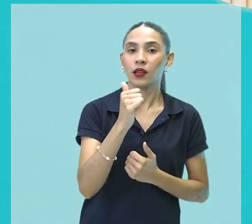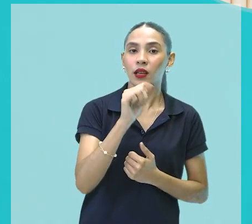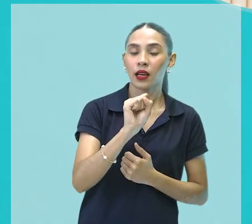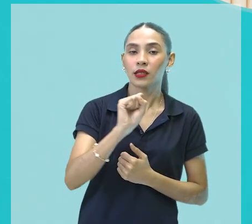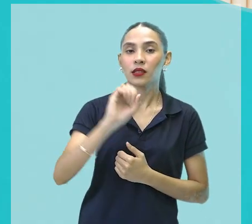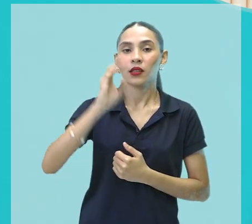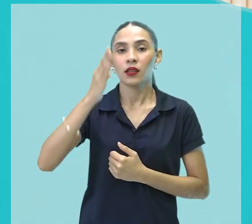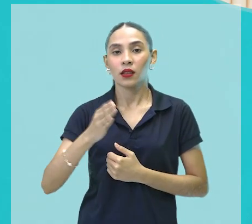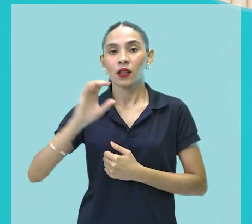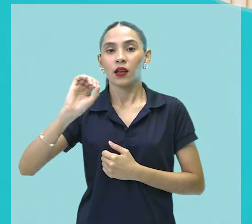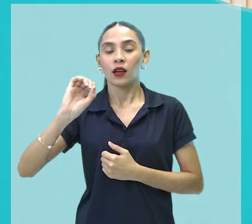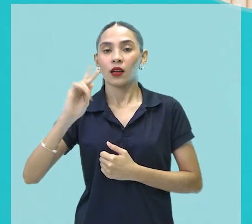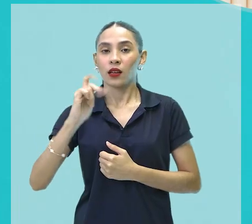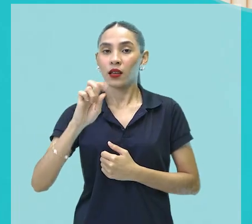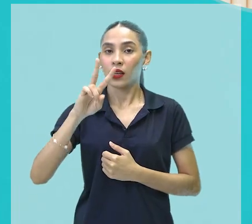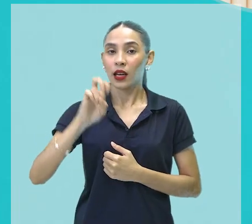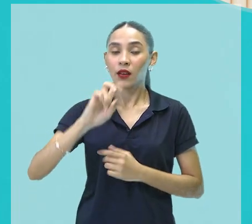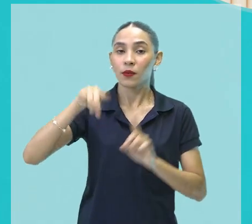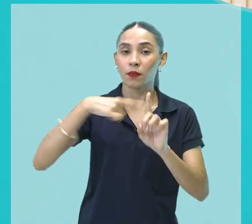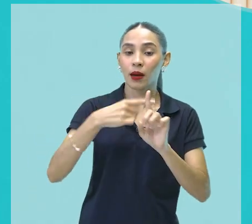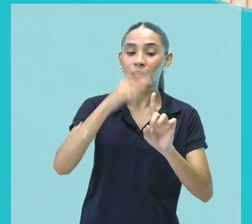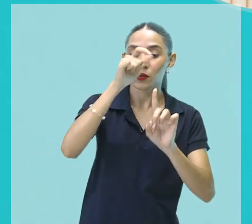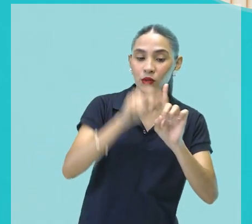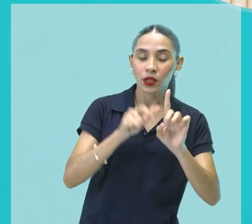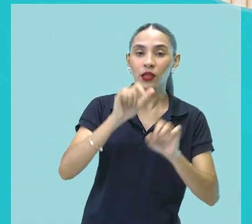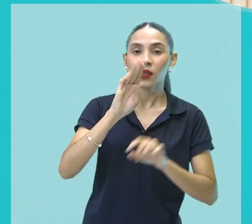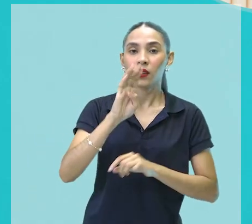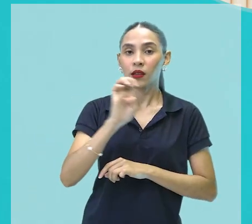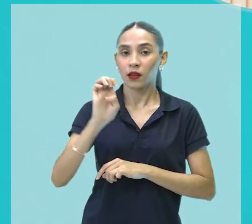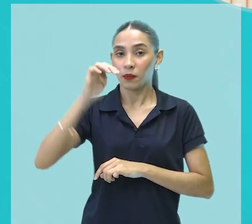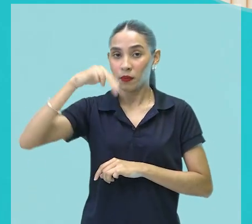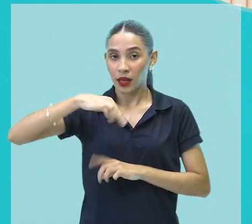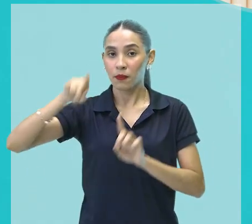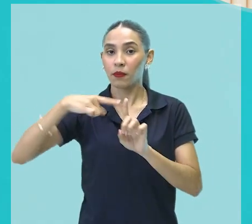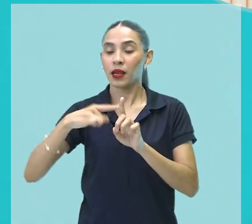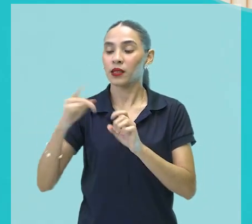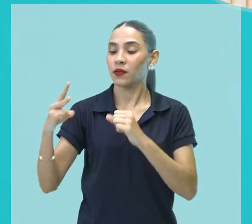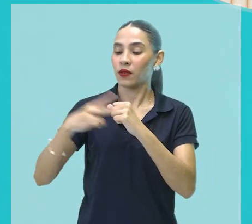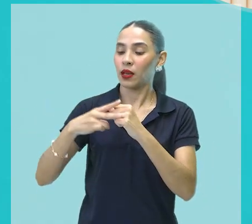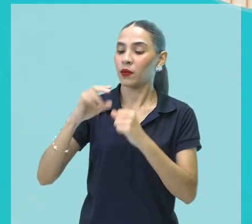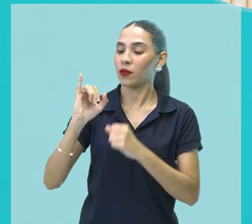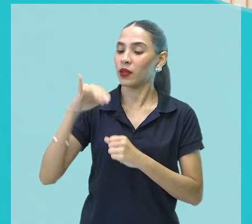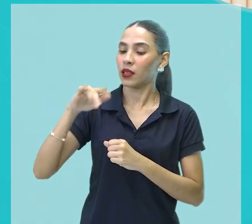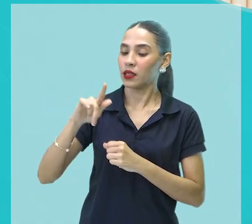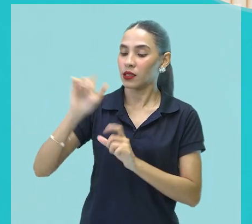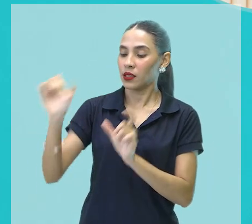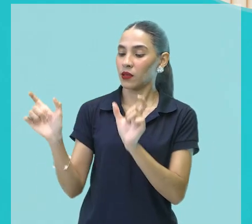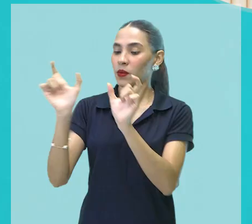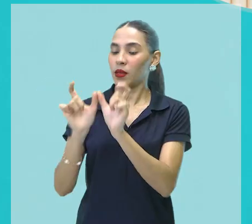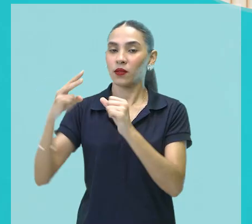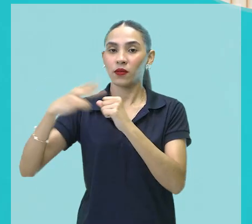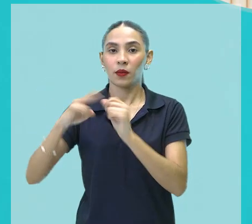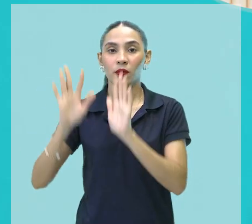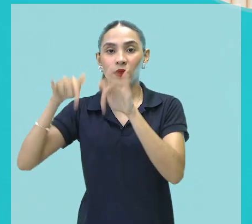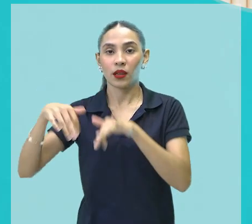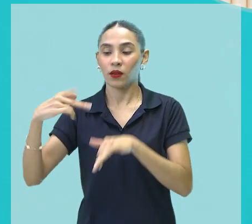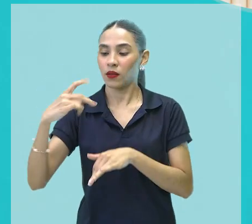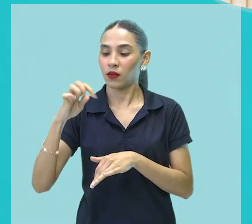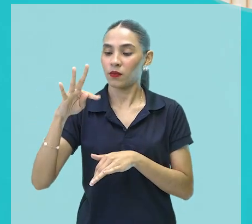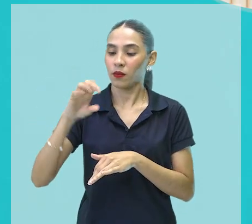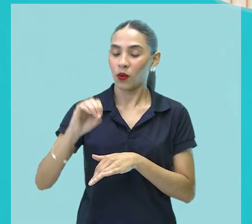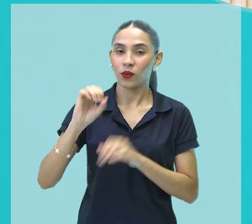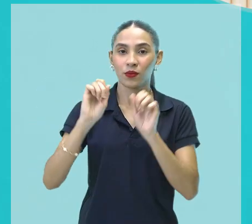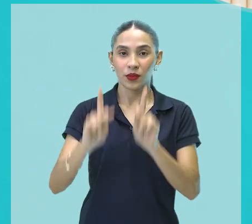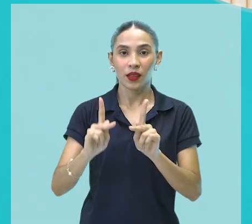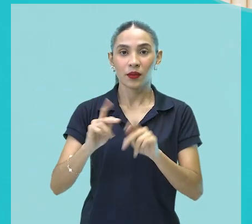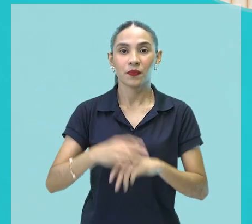aí sujeito, aí vou ter o been, aí verbo principal com ing, e aí complemento se houver, e lá no final o question mark,